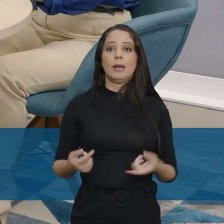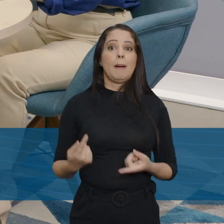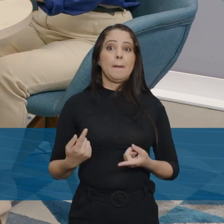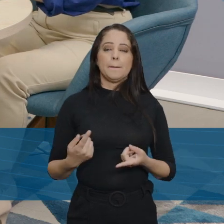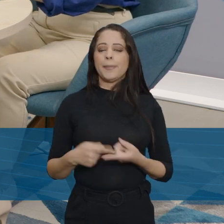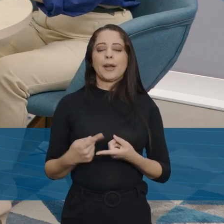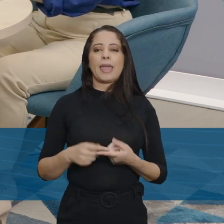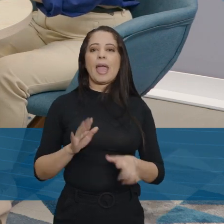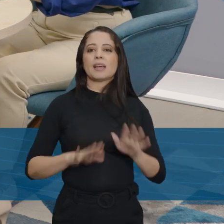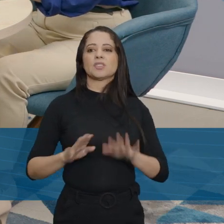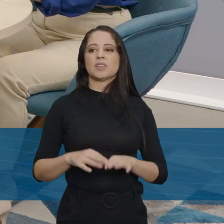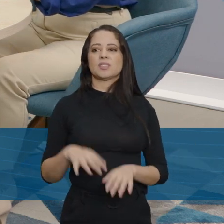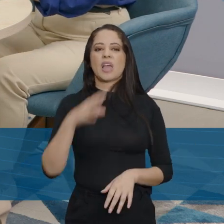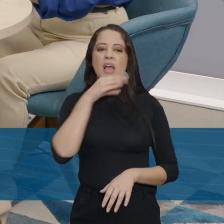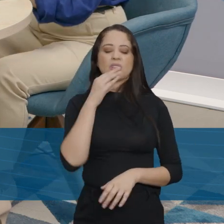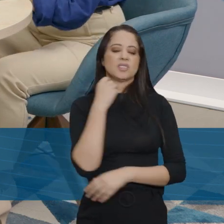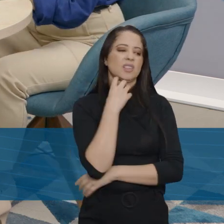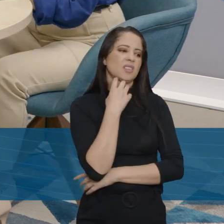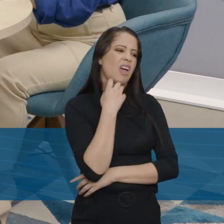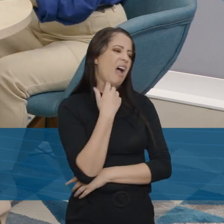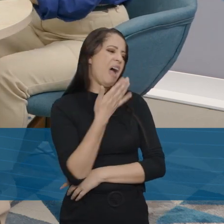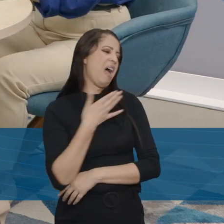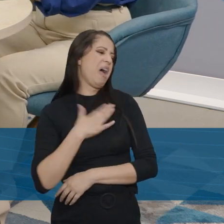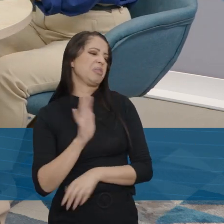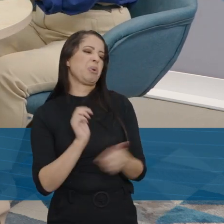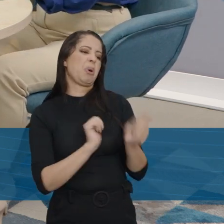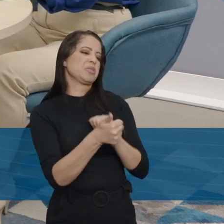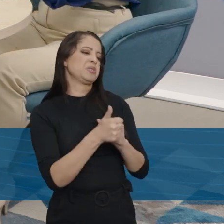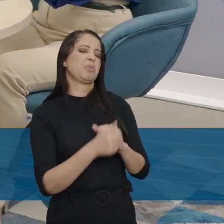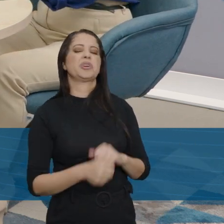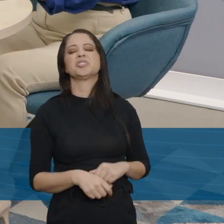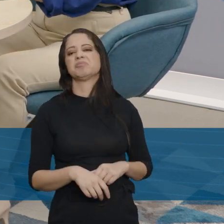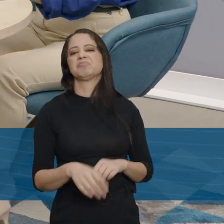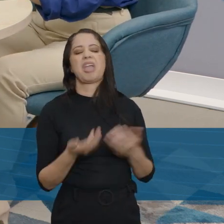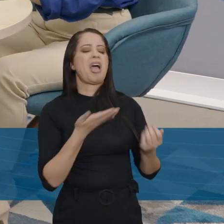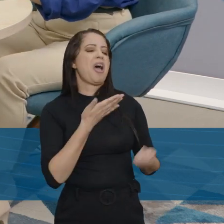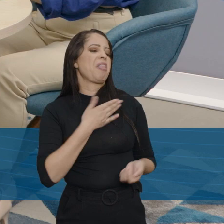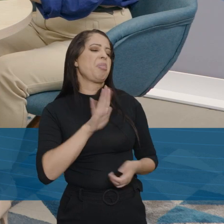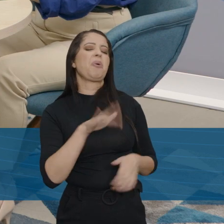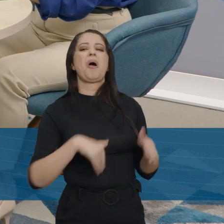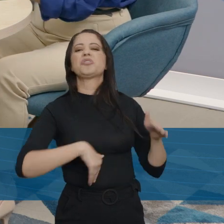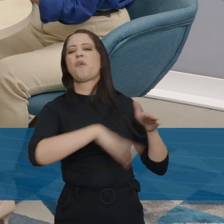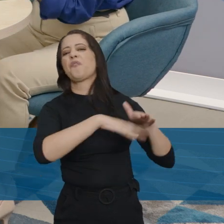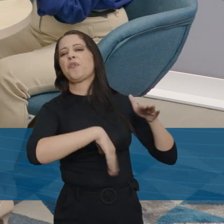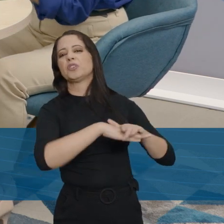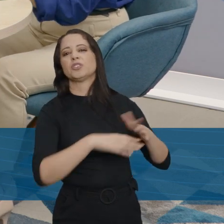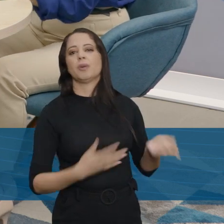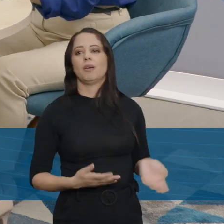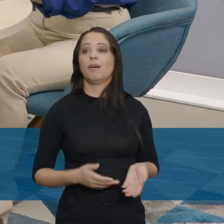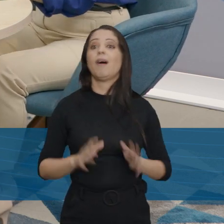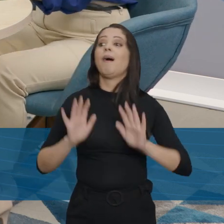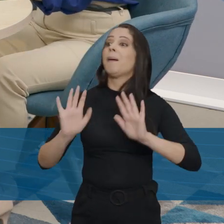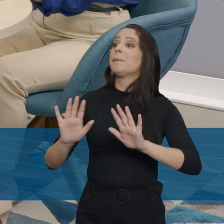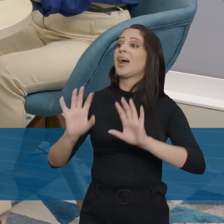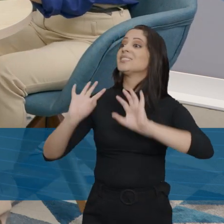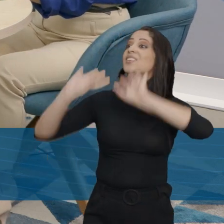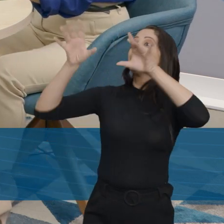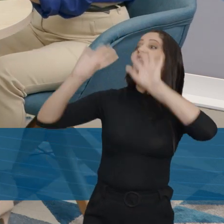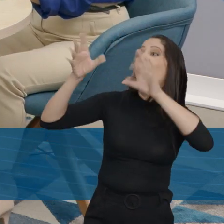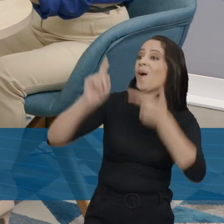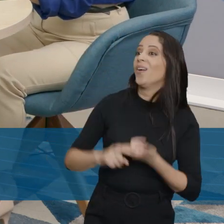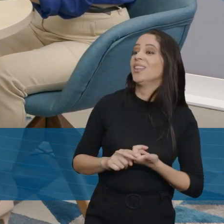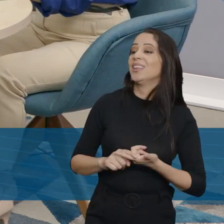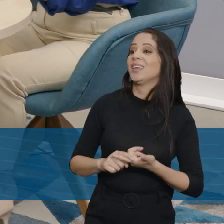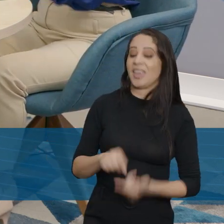opções. Sim. Porque muitas vezes o adolescente fala assim, eu não gosto de esporte porque eu não gosto de futebol. Mas e handball,